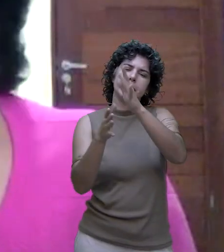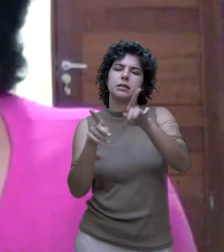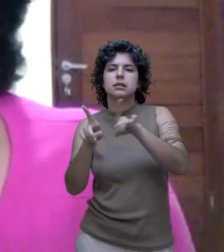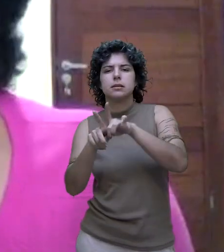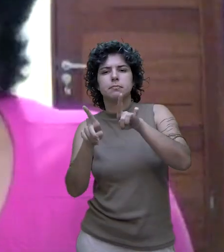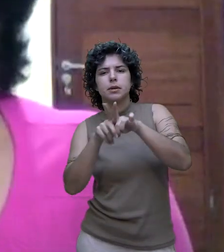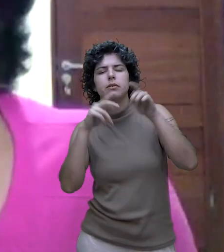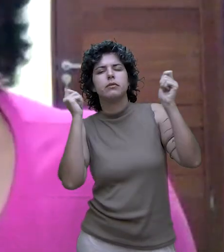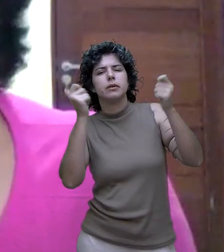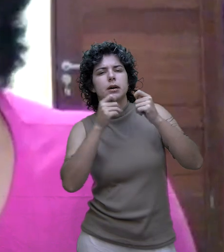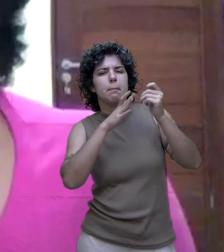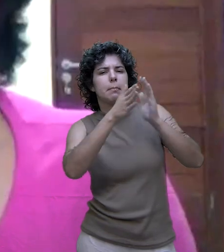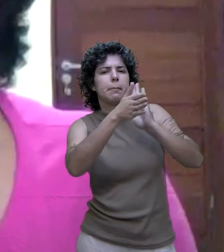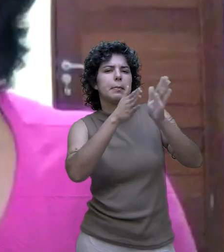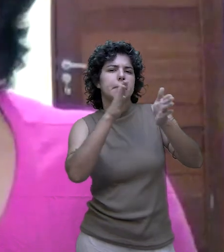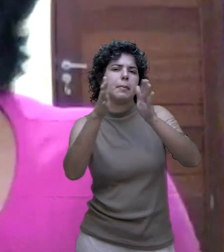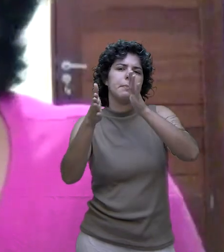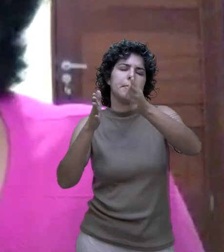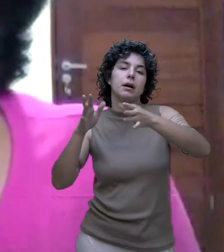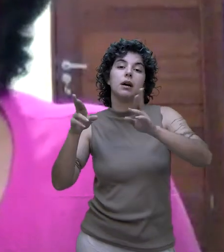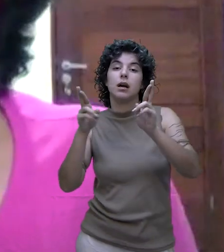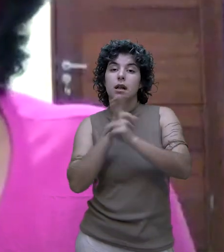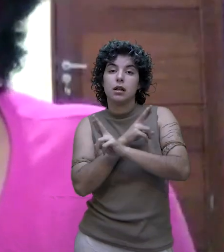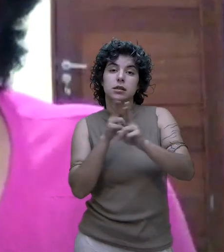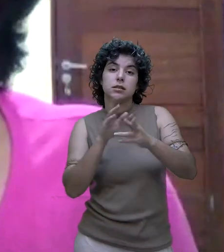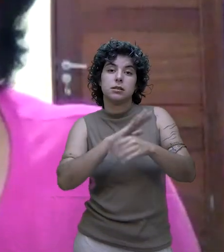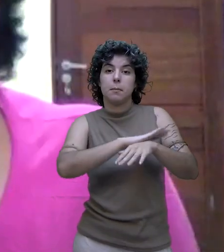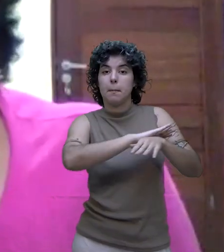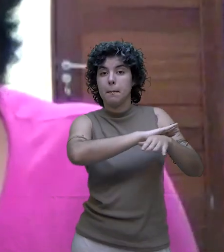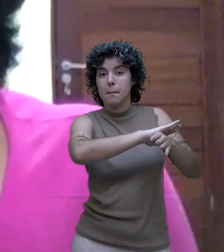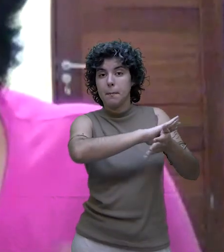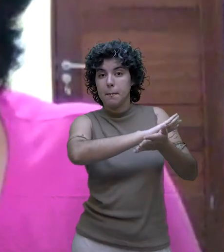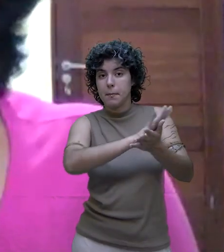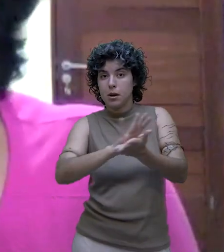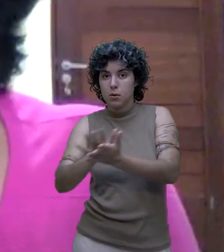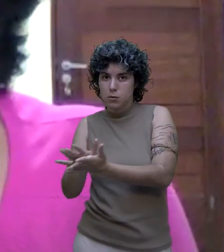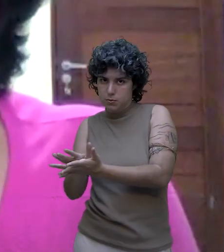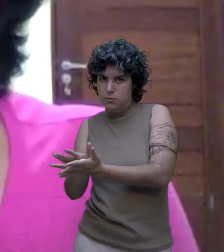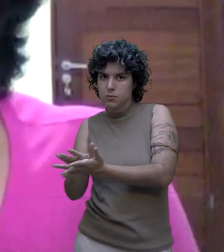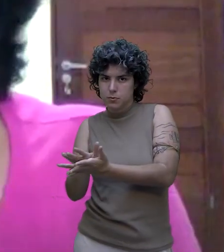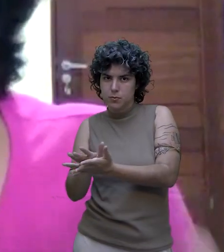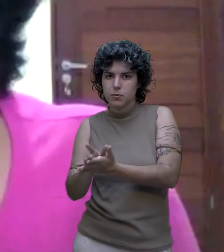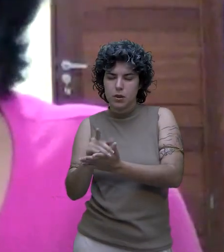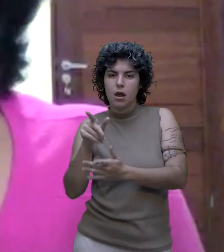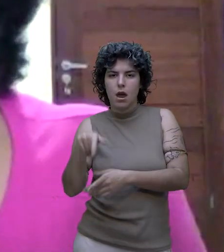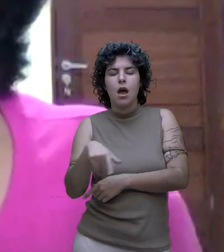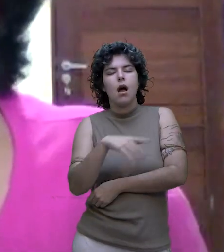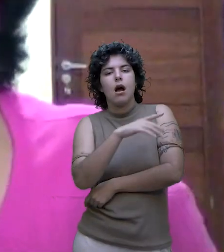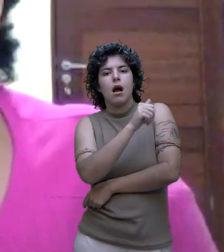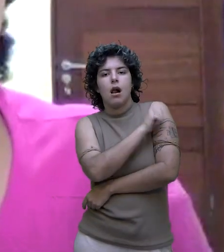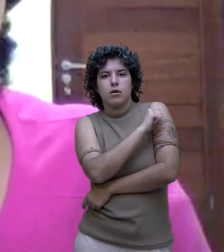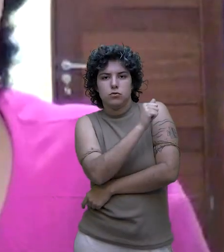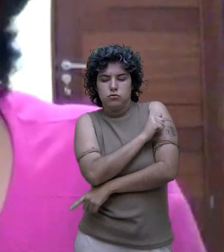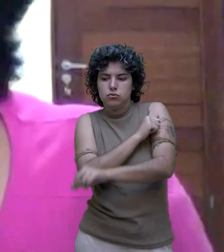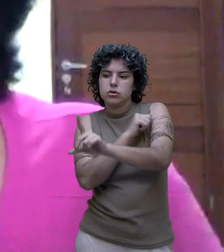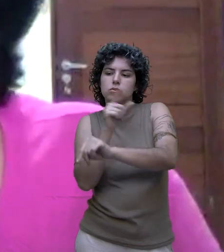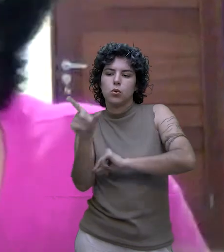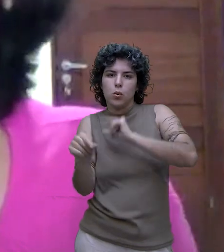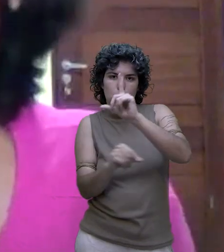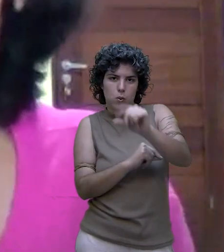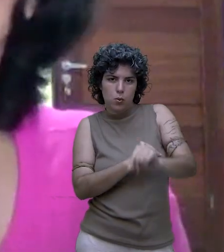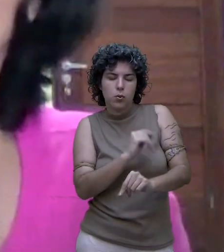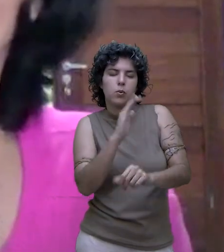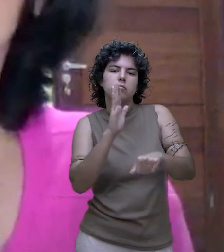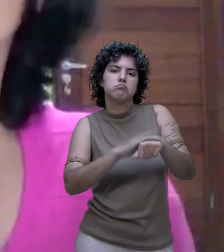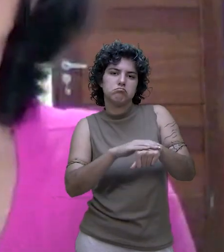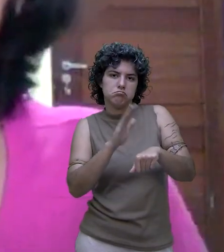também, porque fala sobre preconceitos. E foi eles, os alunos, que escolheram esse tema. Vamos falar de preconceitos. E